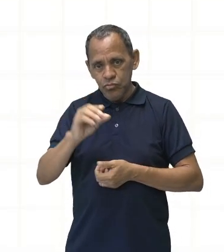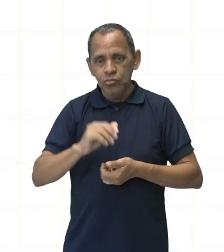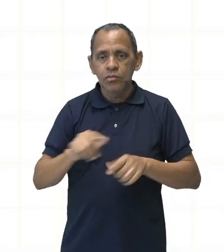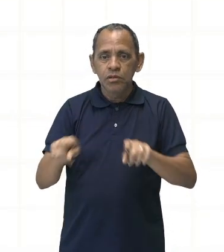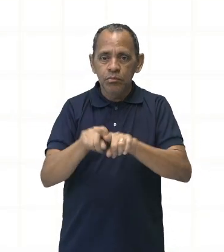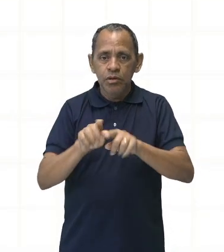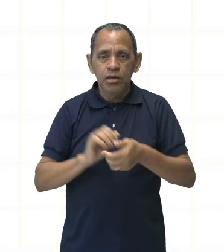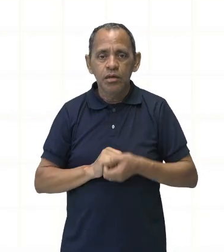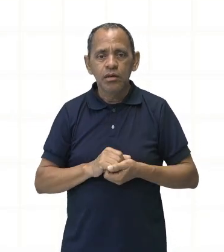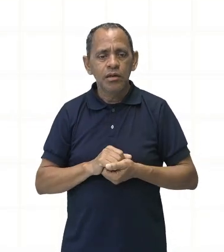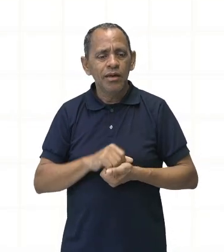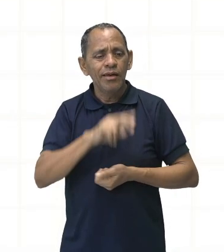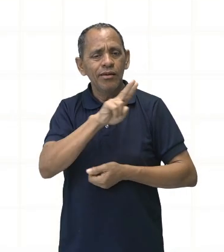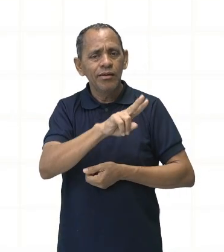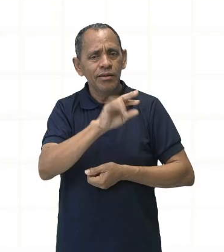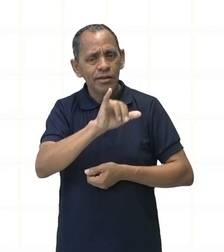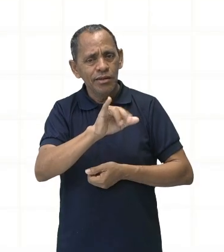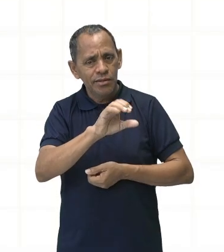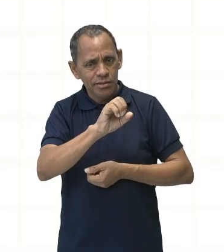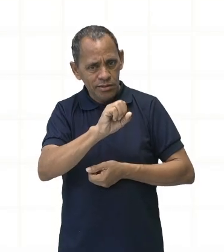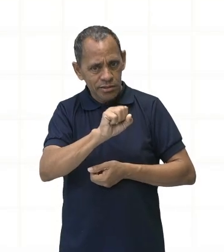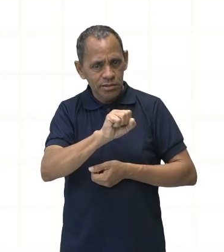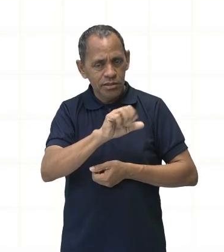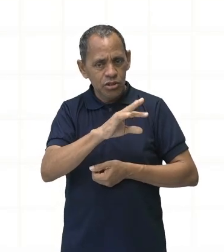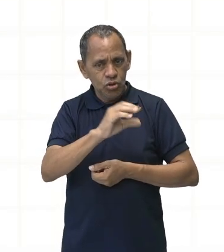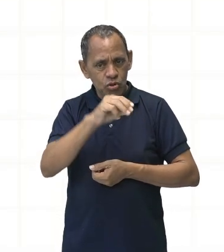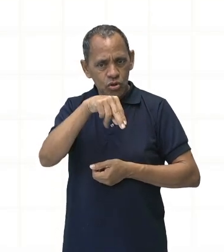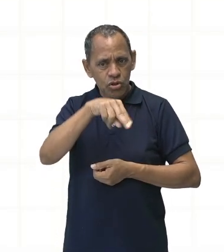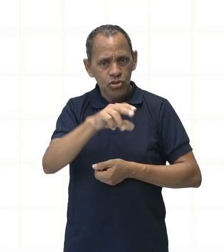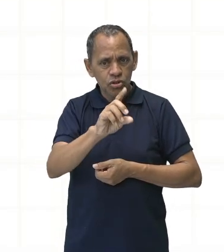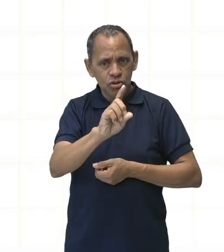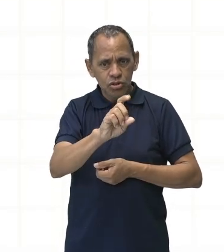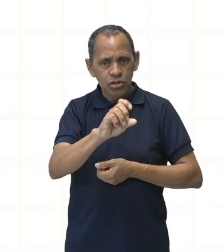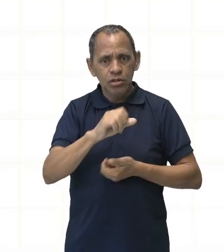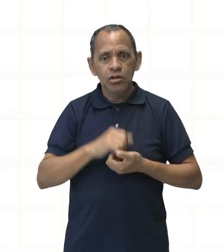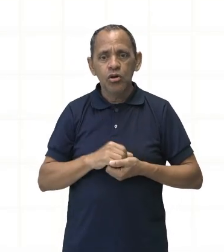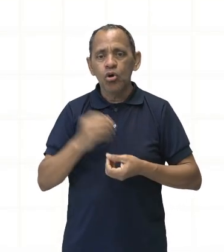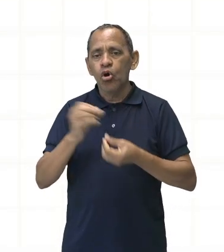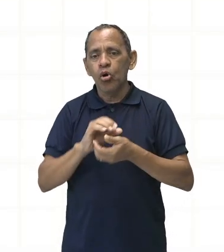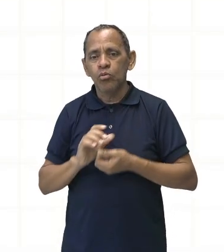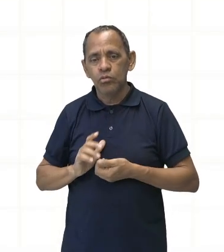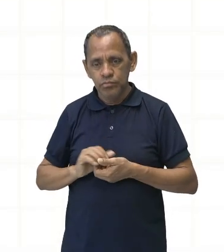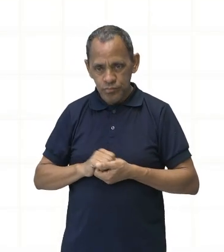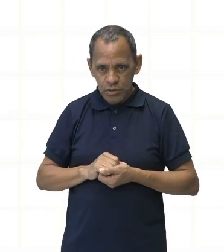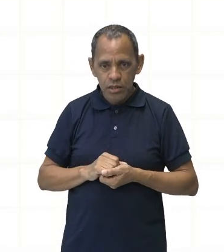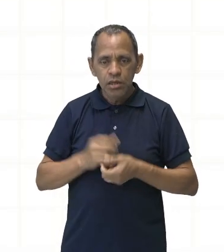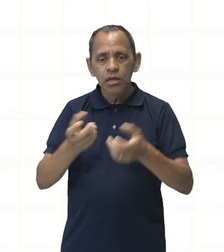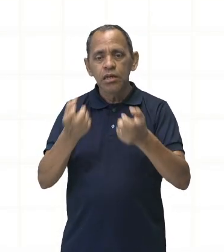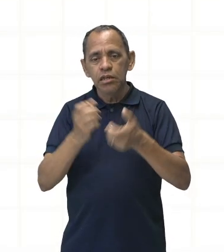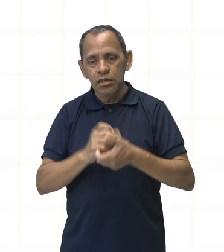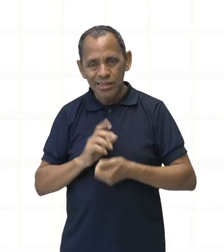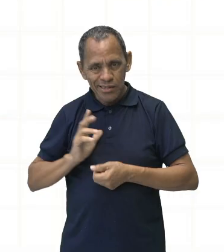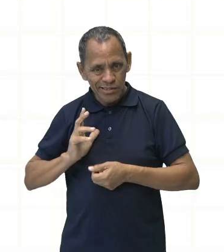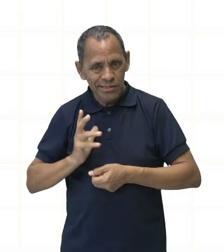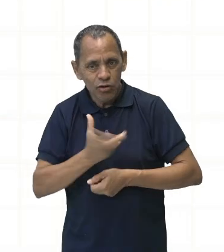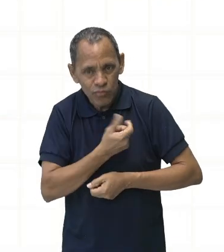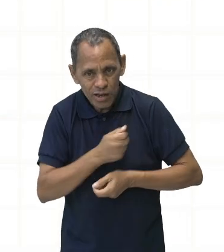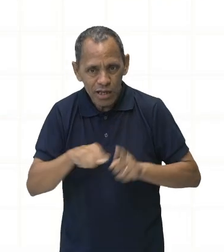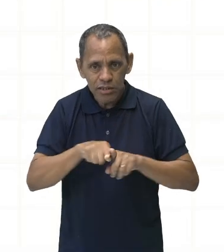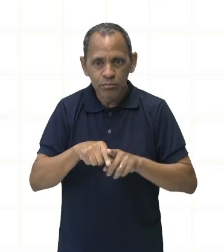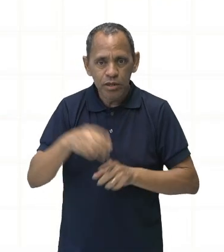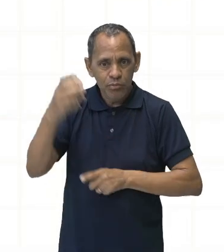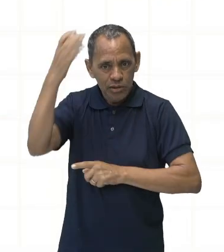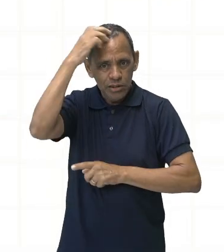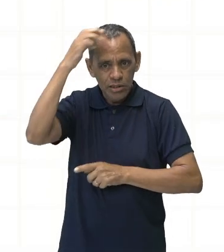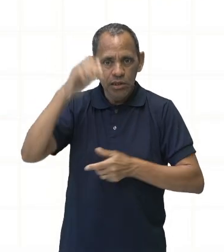Preto fez, né? Ele tentou salvar a monarquia com um programa reformista, mas não obteve apoio,